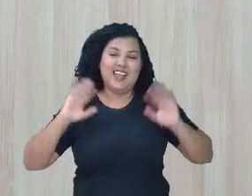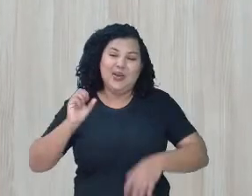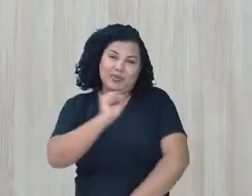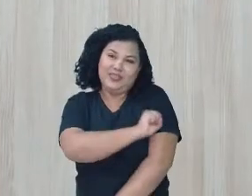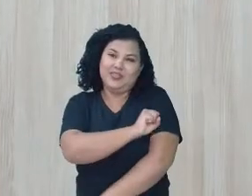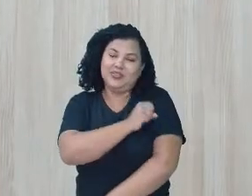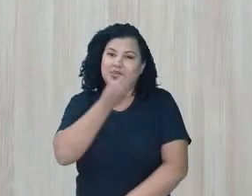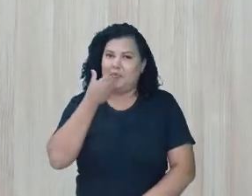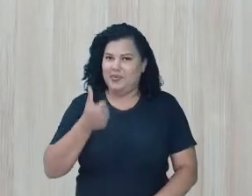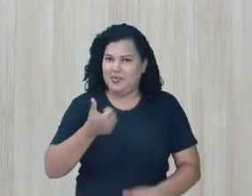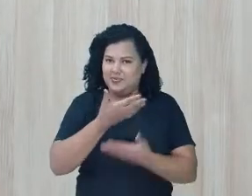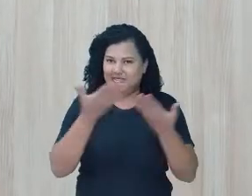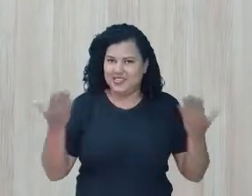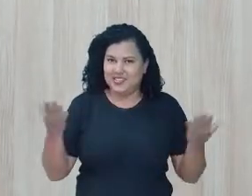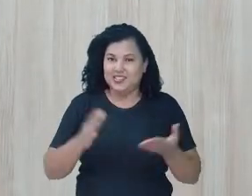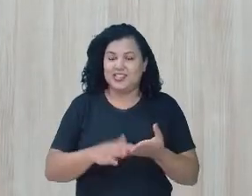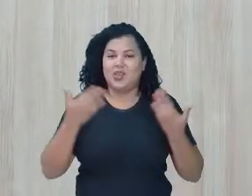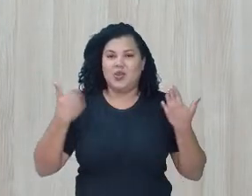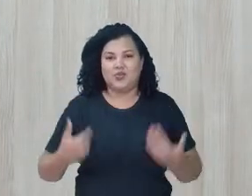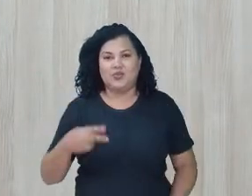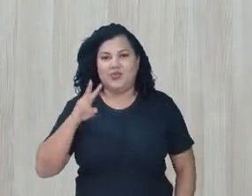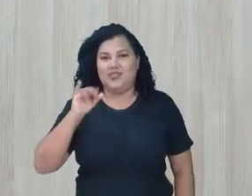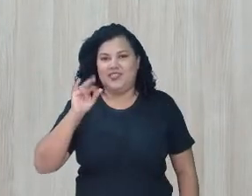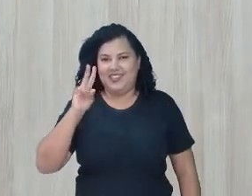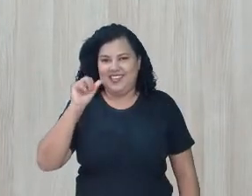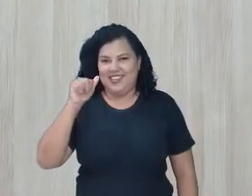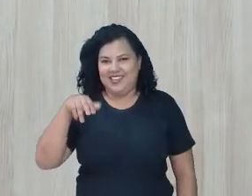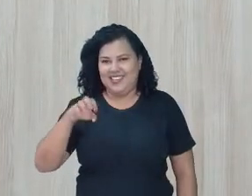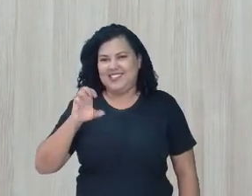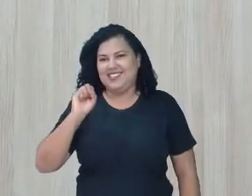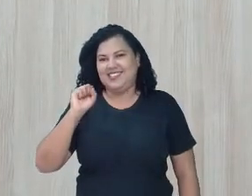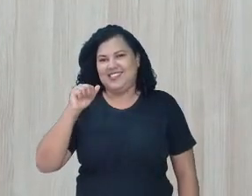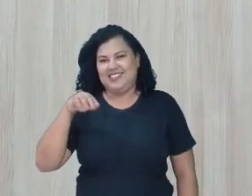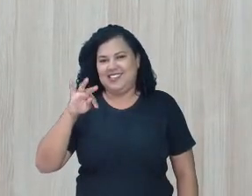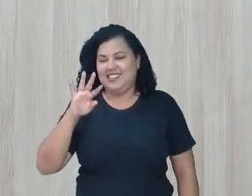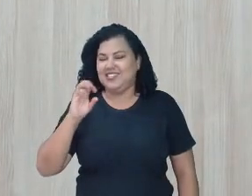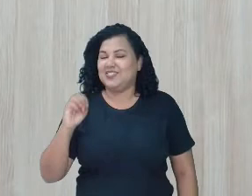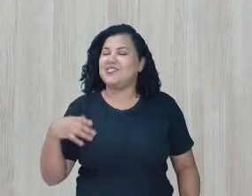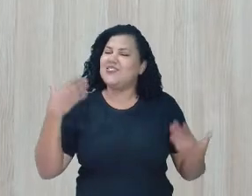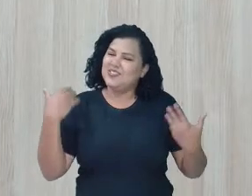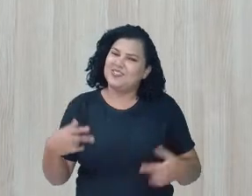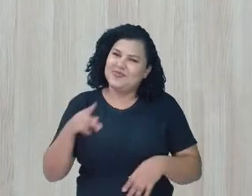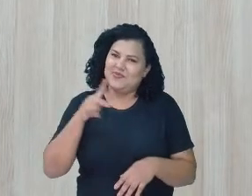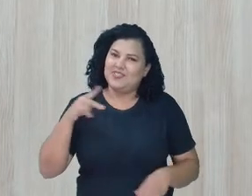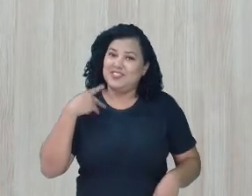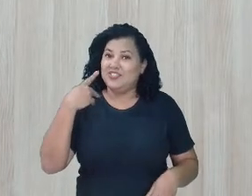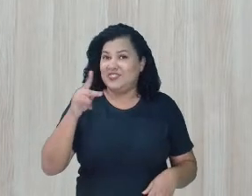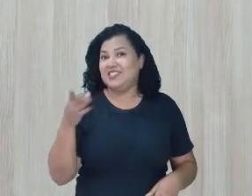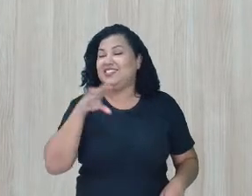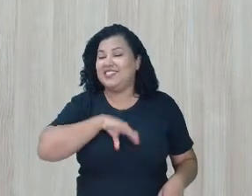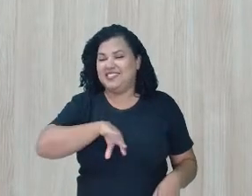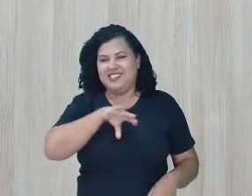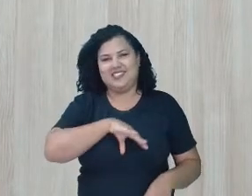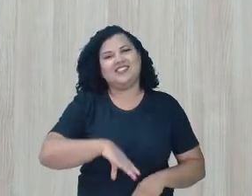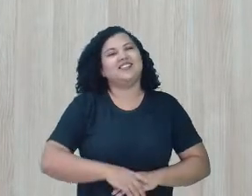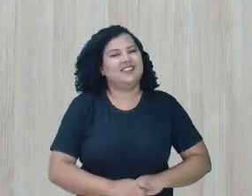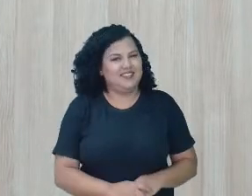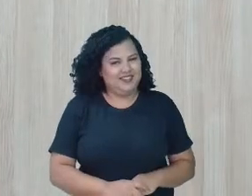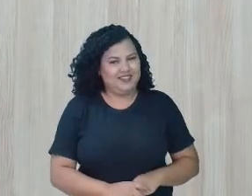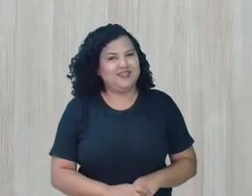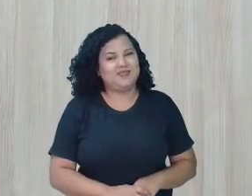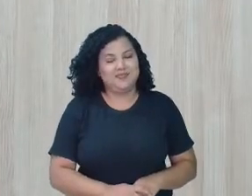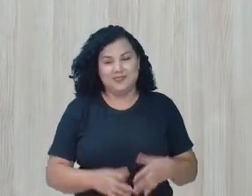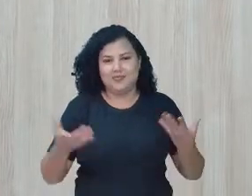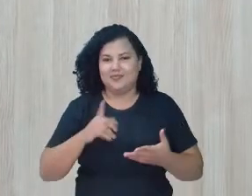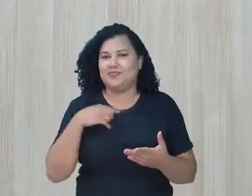oitavo ano, tudo bem com vocês? Eu sou Viviane Santos, me posicionei, e hoje eu serei a sua professora de língua portuguesa, tá certo?